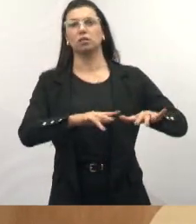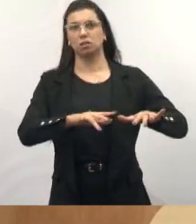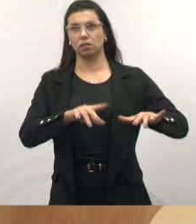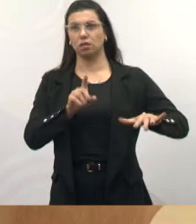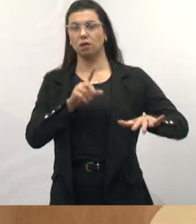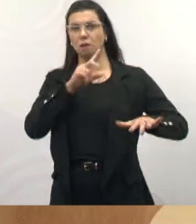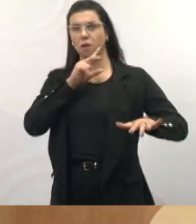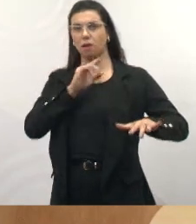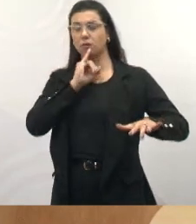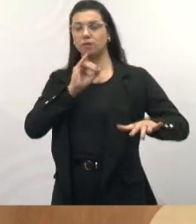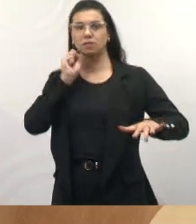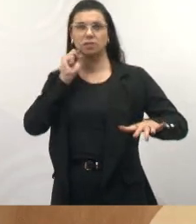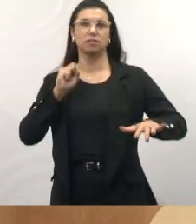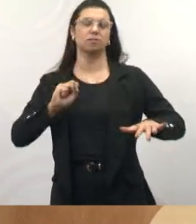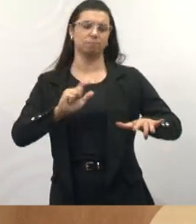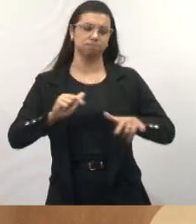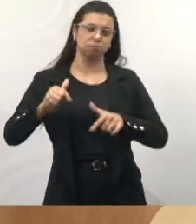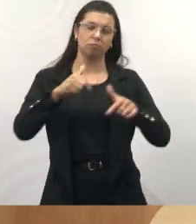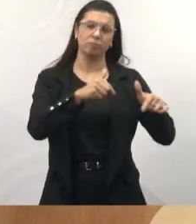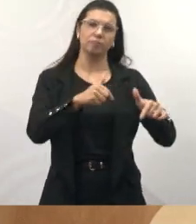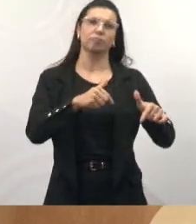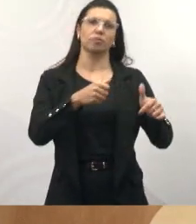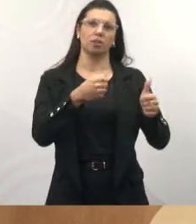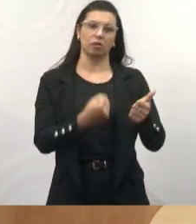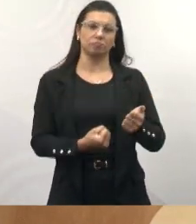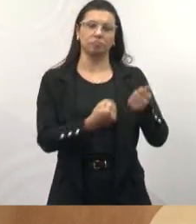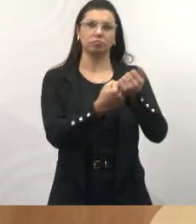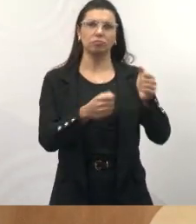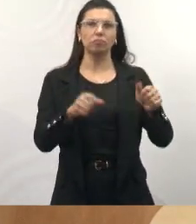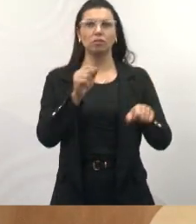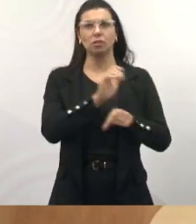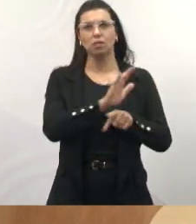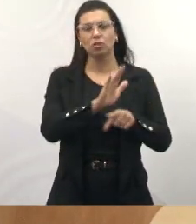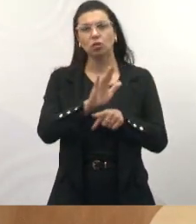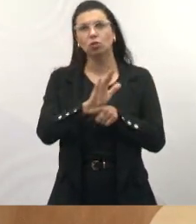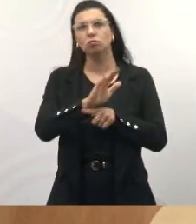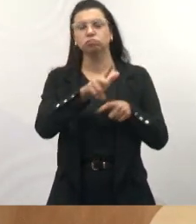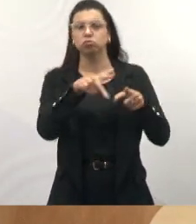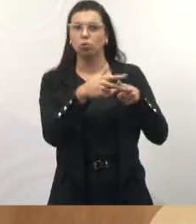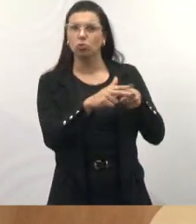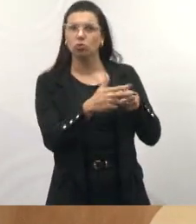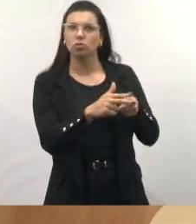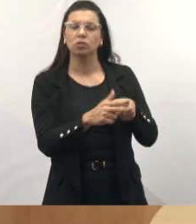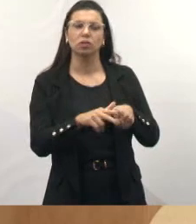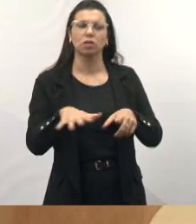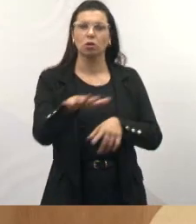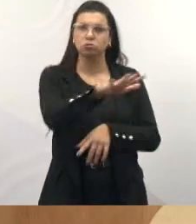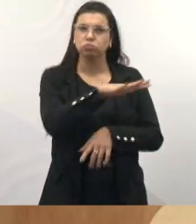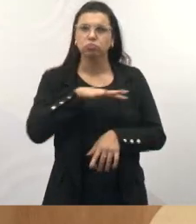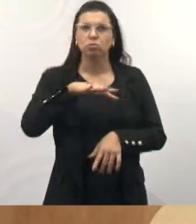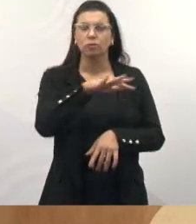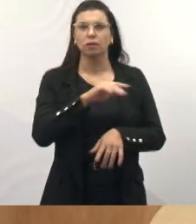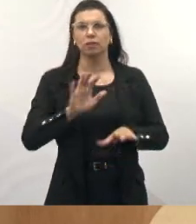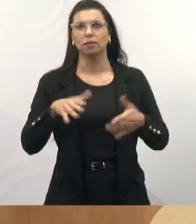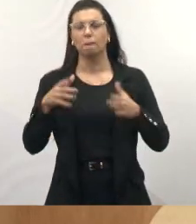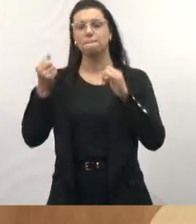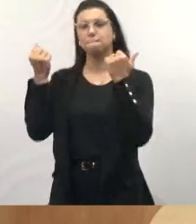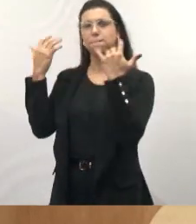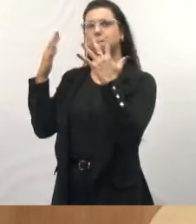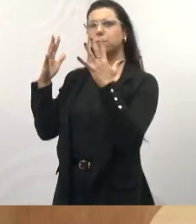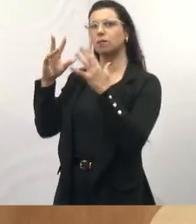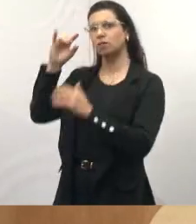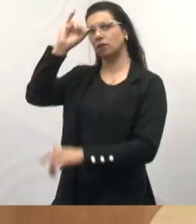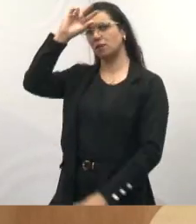firmemente. Lembrando também do córrego seco lá no Jardim Luísa, que está fazendo uma grande obra. Então, queria dar os parabéns